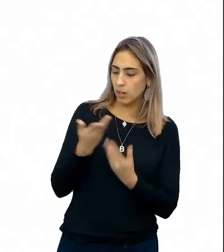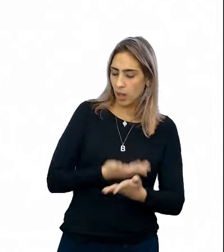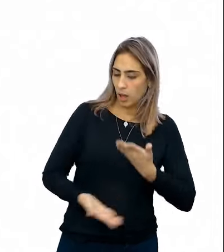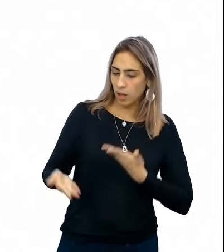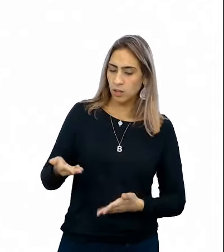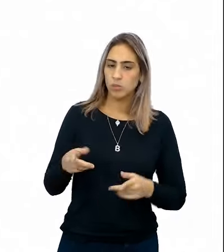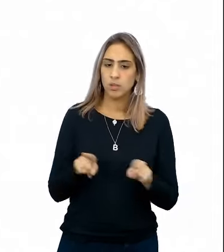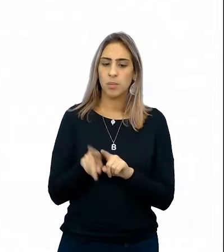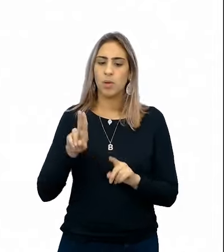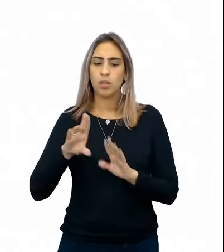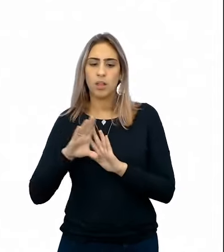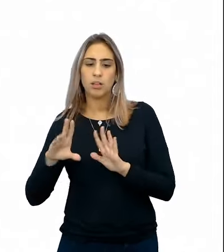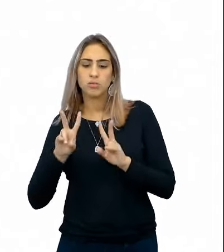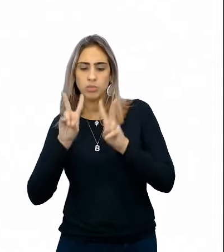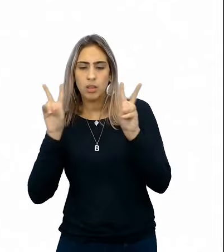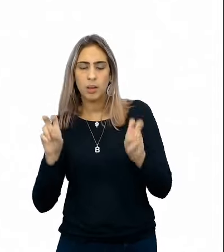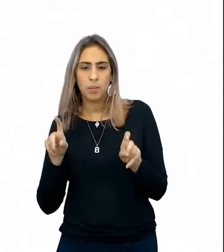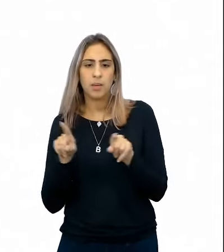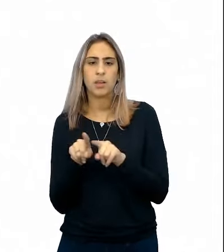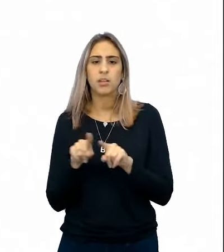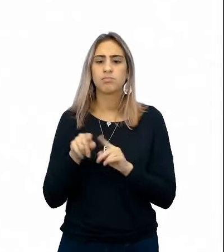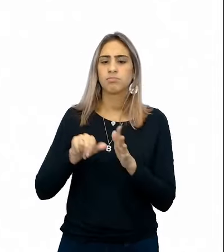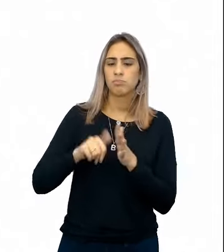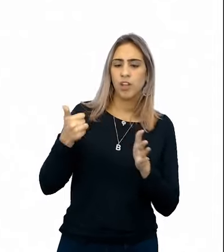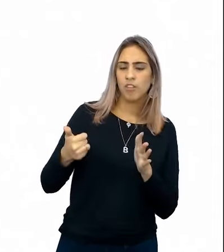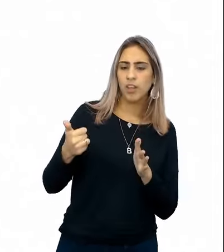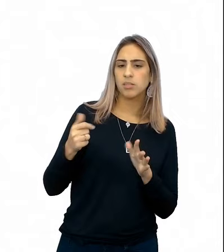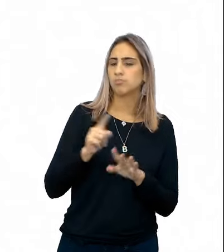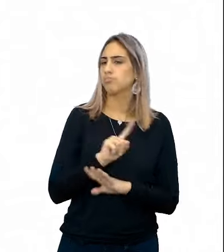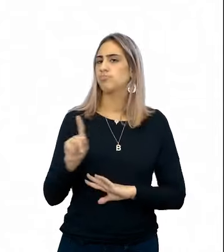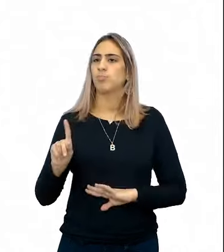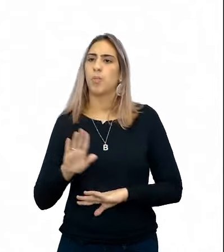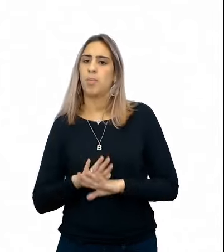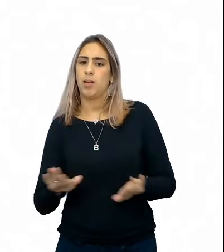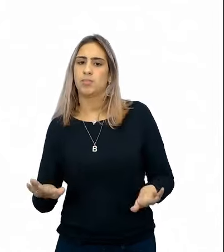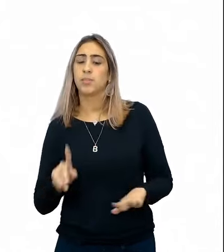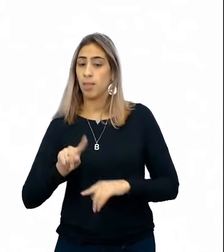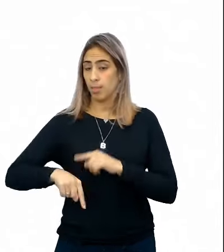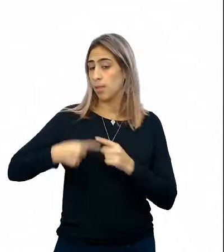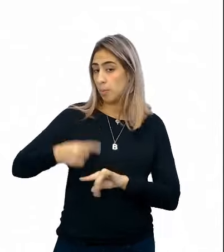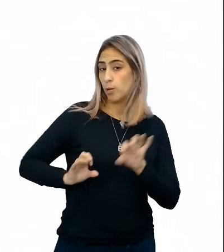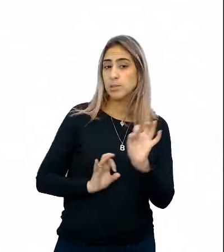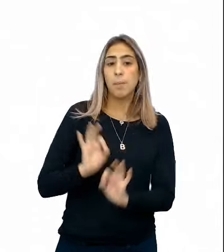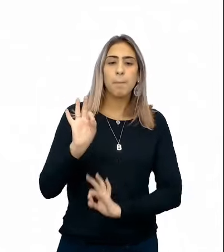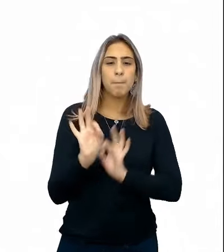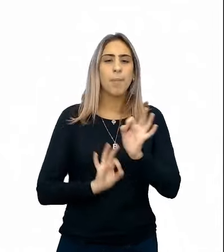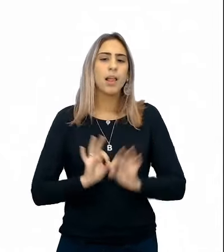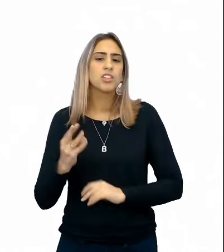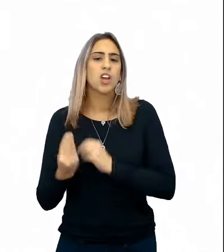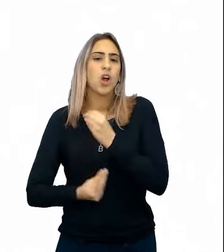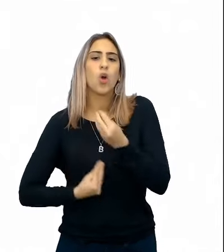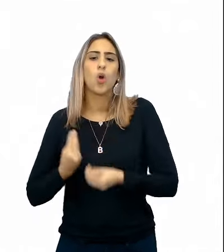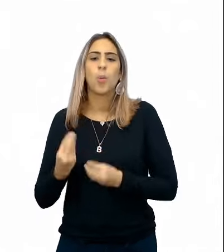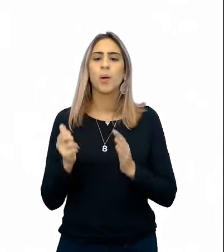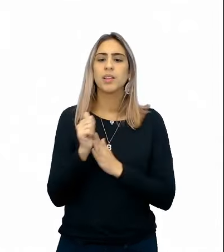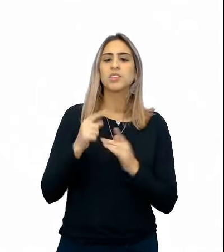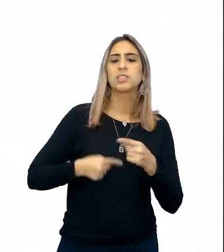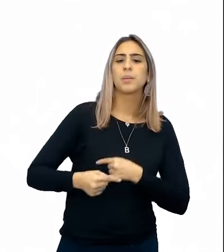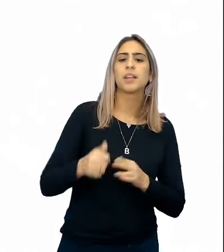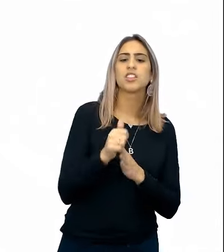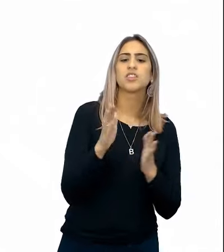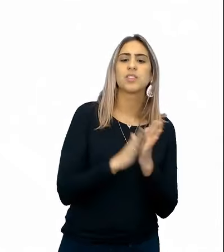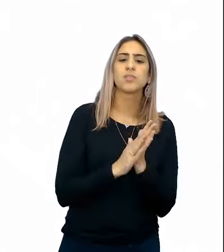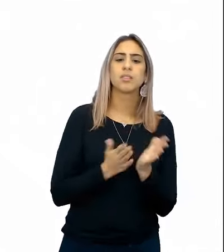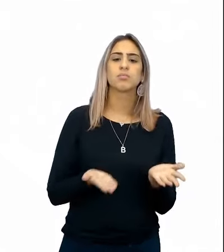a unidade temática aparece uma vez e nunca mais. Depois, planejar como será a semana de